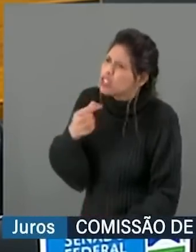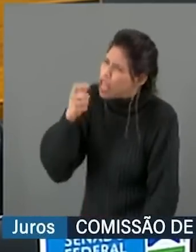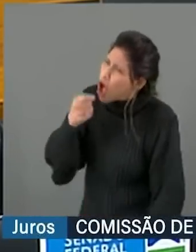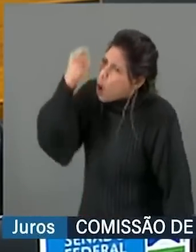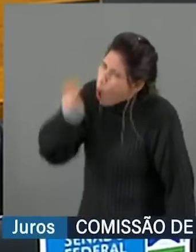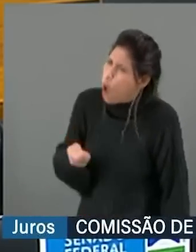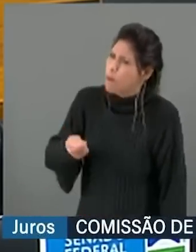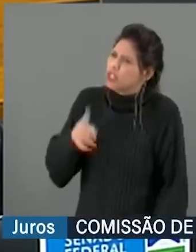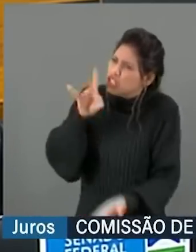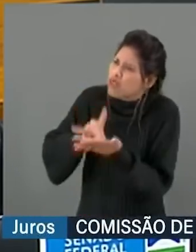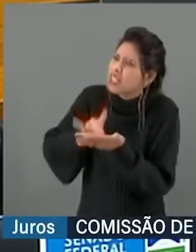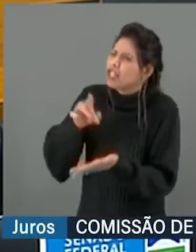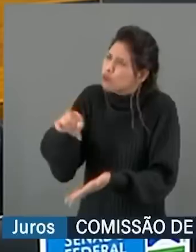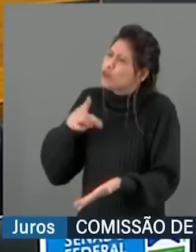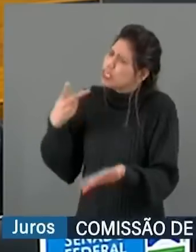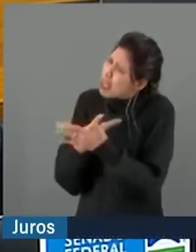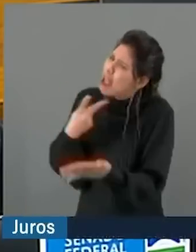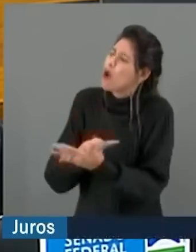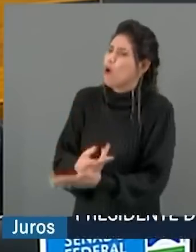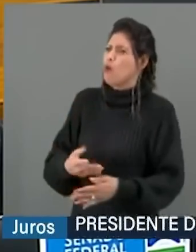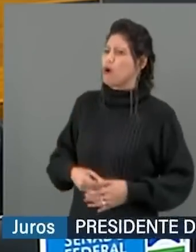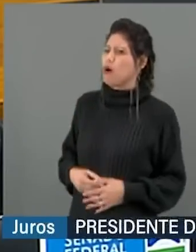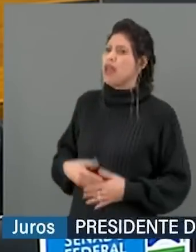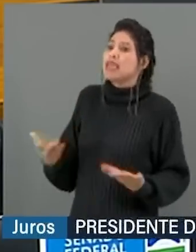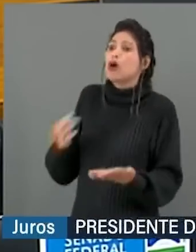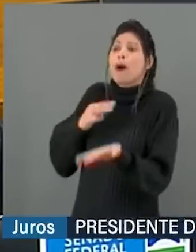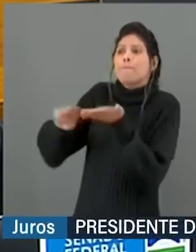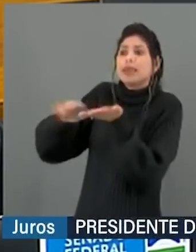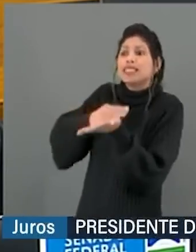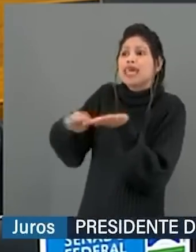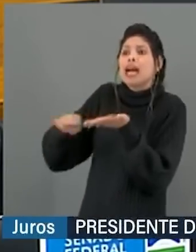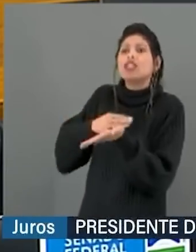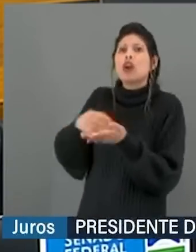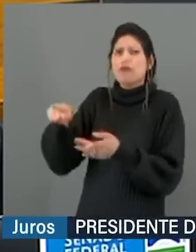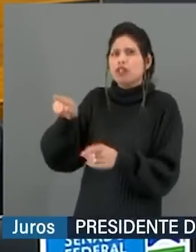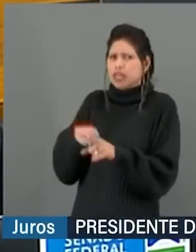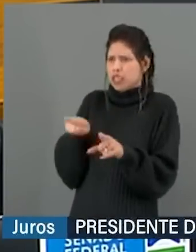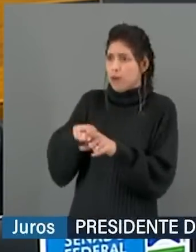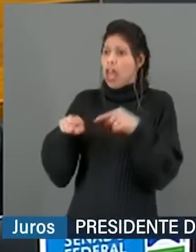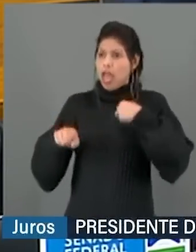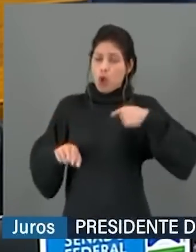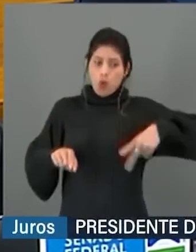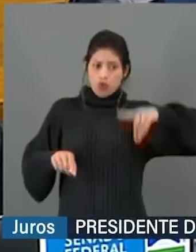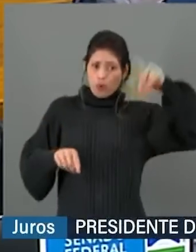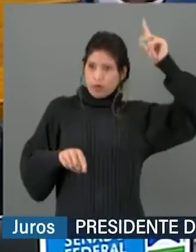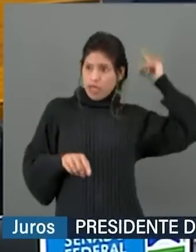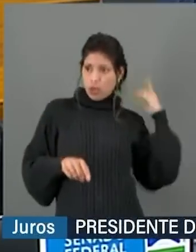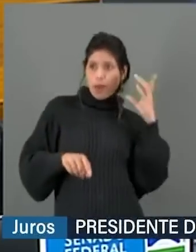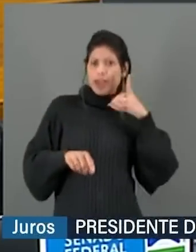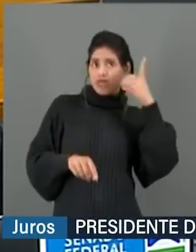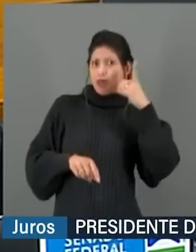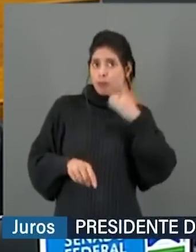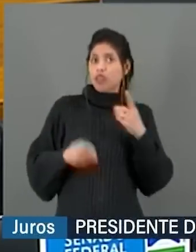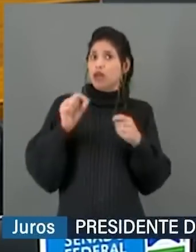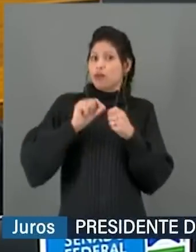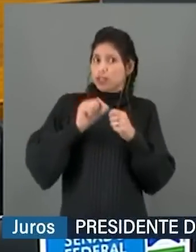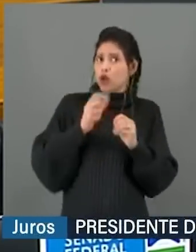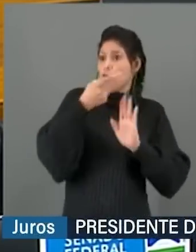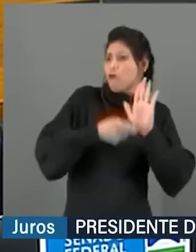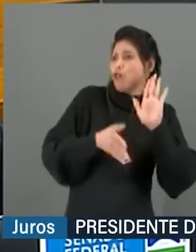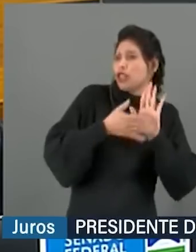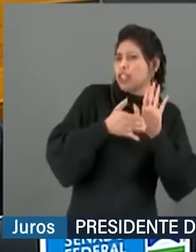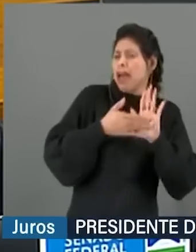nesse momento, na questão das mensagens, o senhor errou. E o que eu estou te falando, quando era deputado, fui votar um projeto, interpretando a maneira, me equivoquei, votei de outro